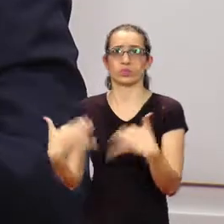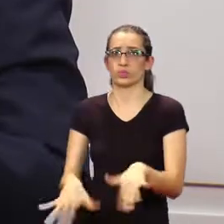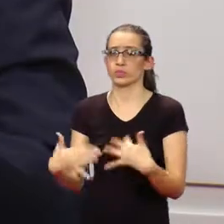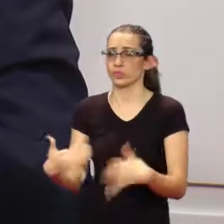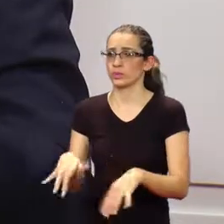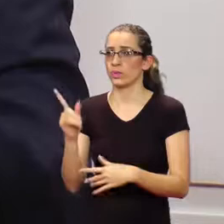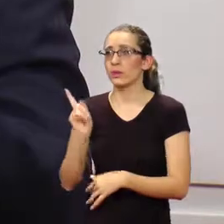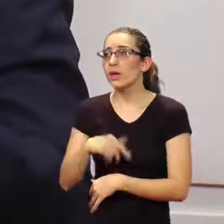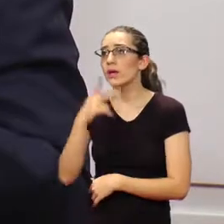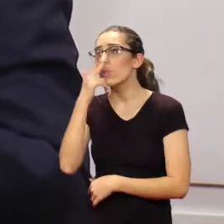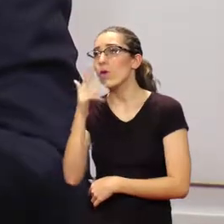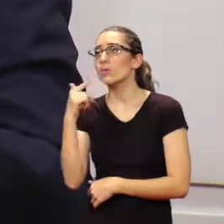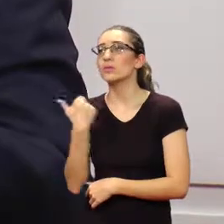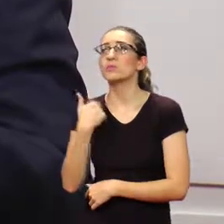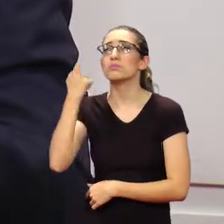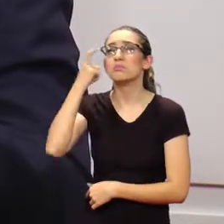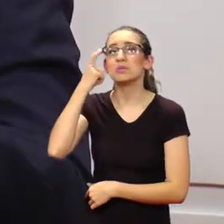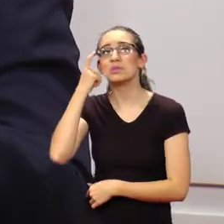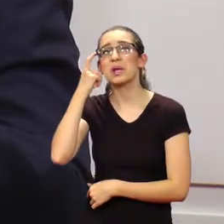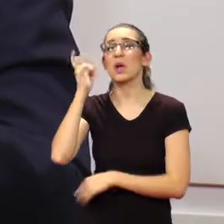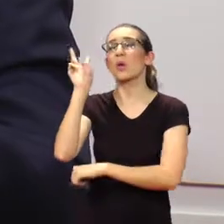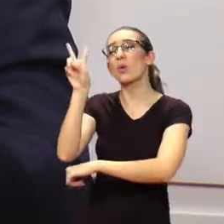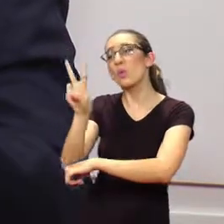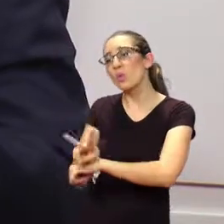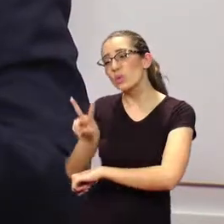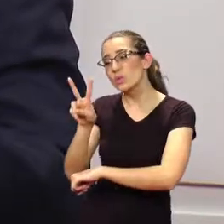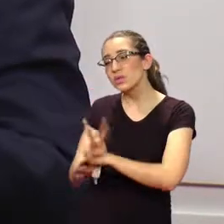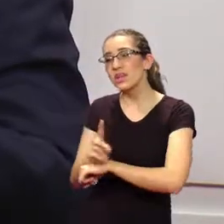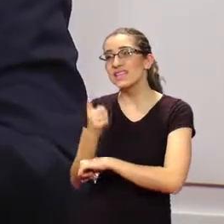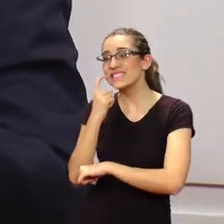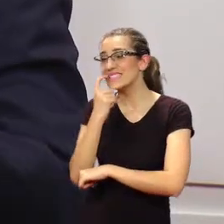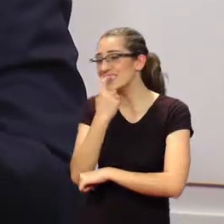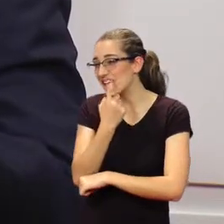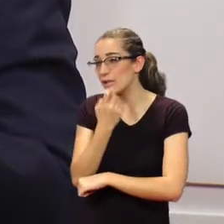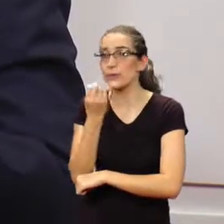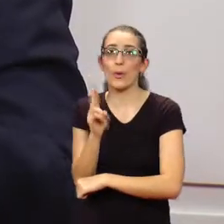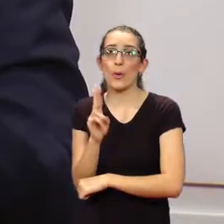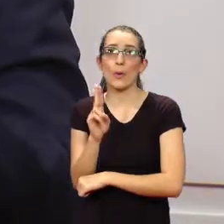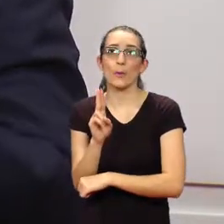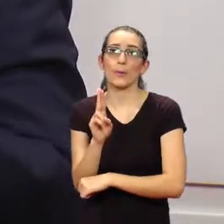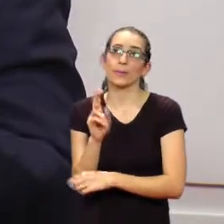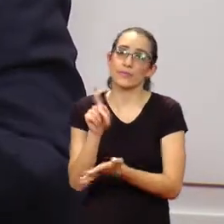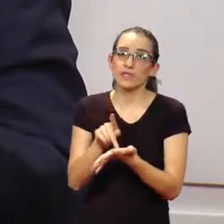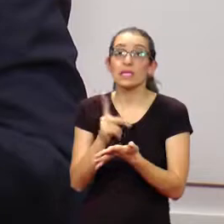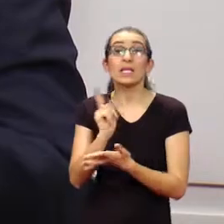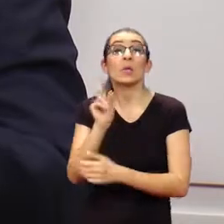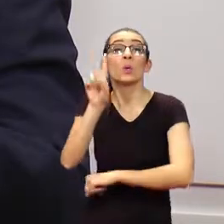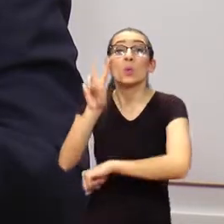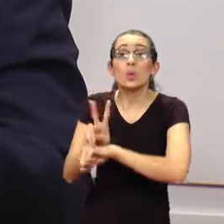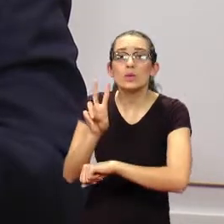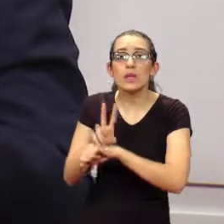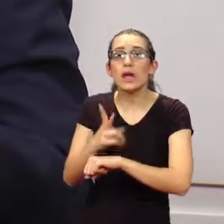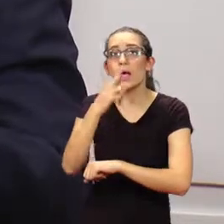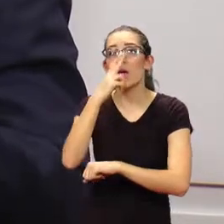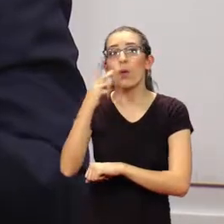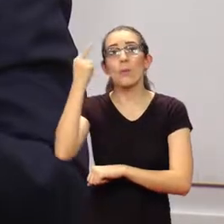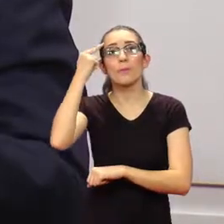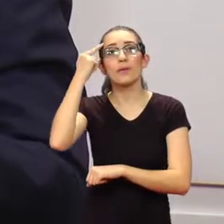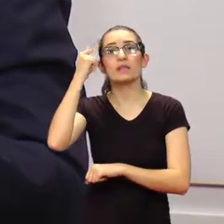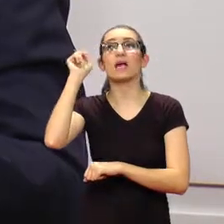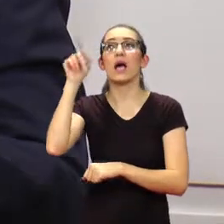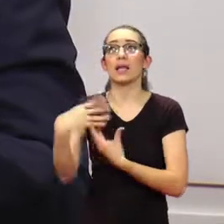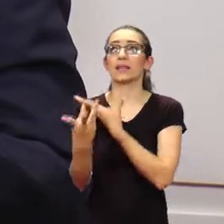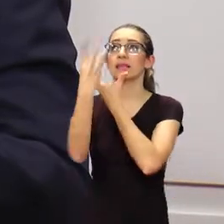muito arriscado a gente imaginar que cuidar de dentes, ou não cuidar de dentes propriamente, seja algo que